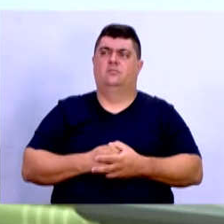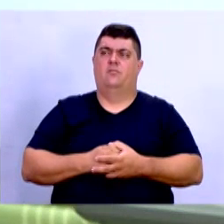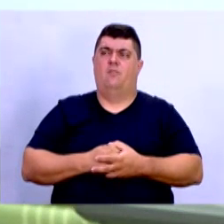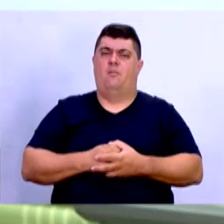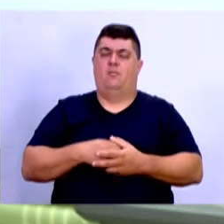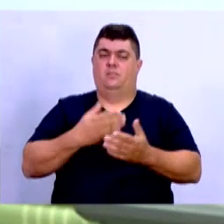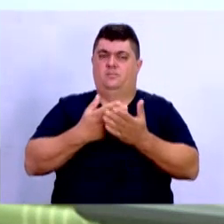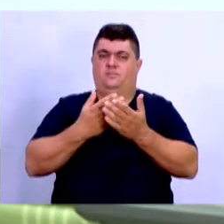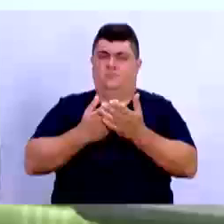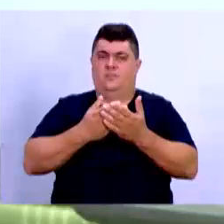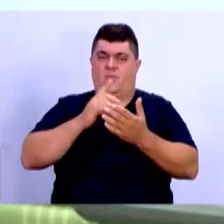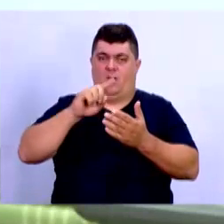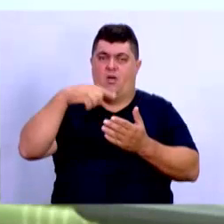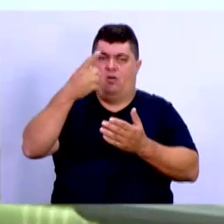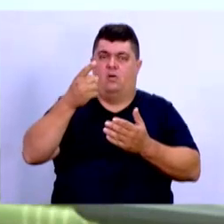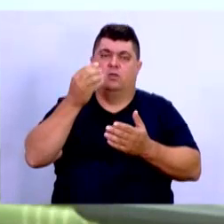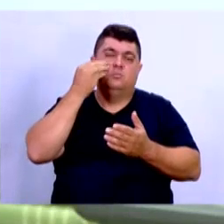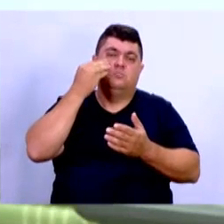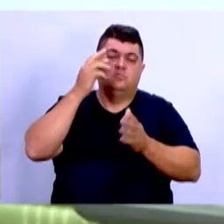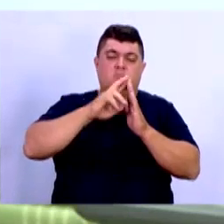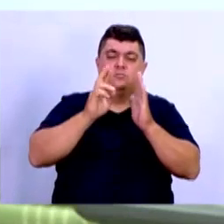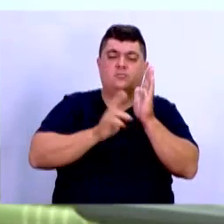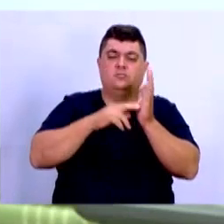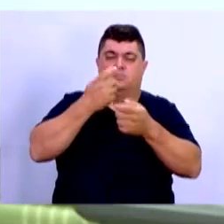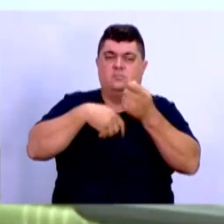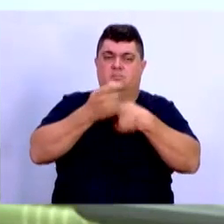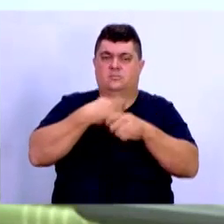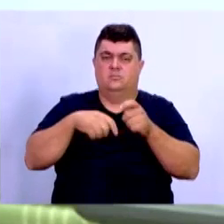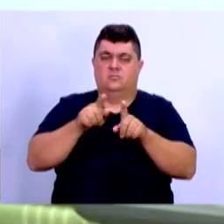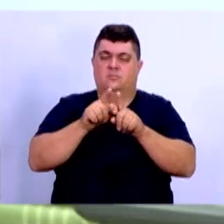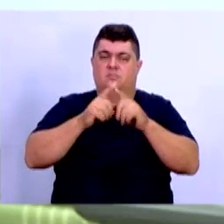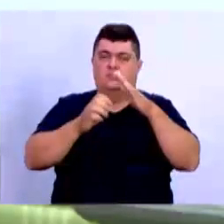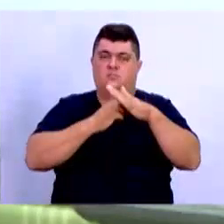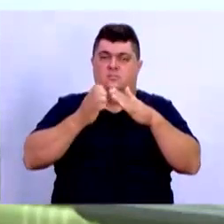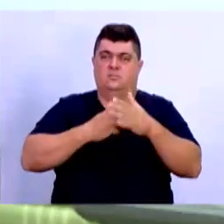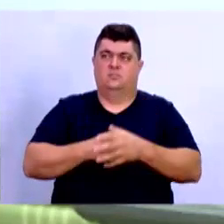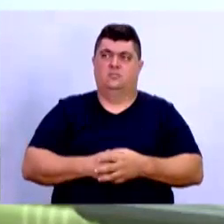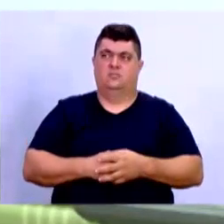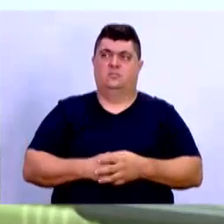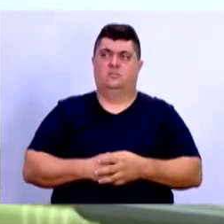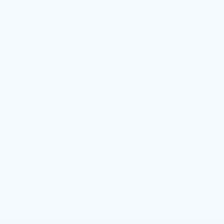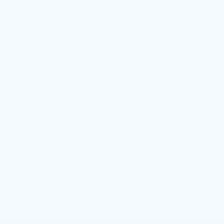No próximo módulo, vamos ver mais um pouquinho de rotinas administrativas e mais sobre as empresas.